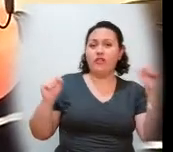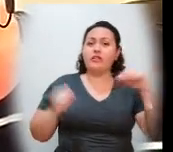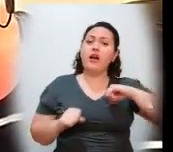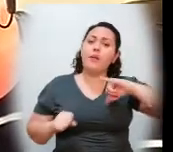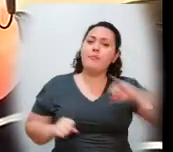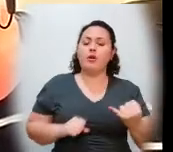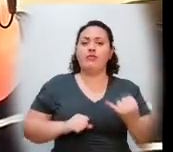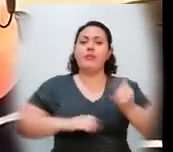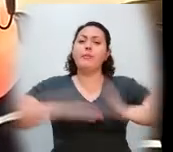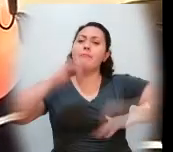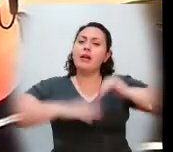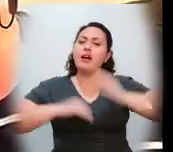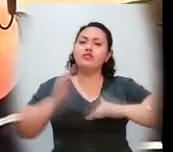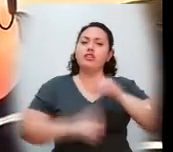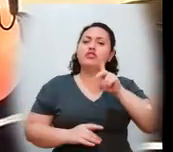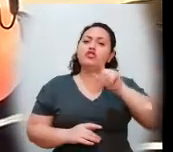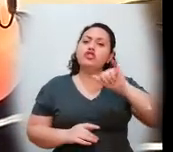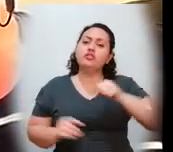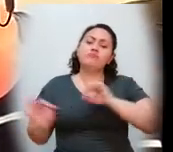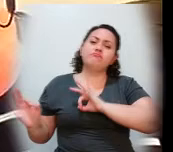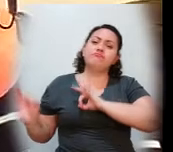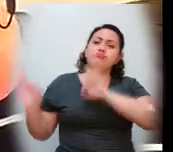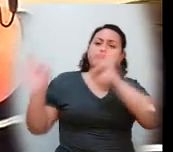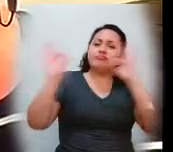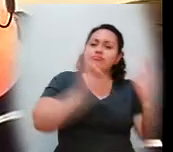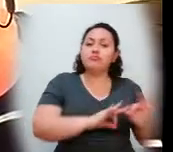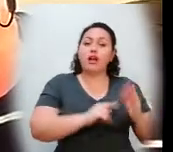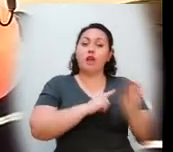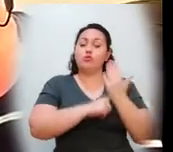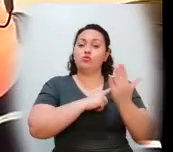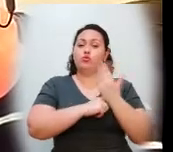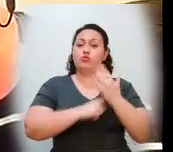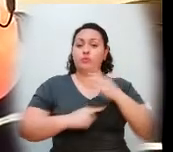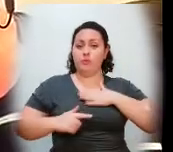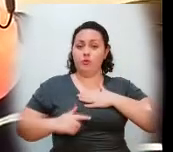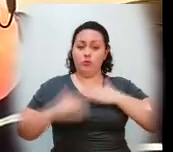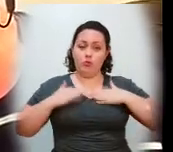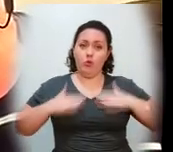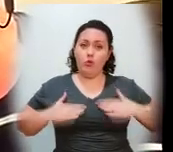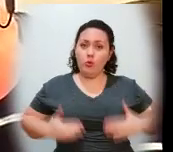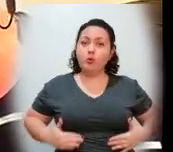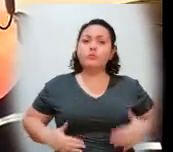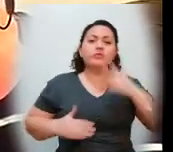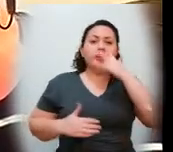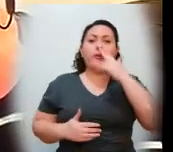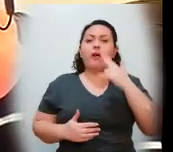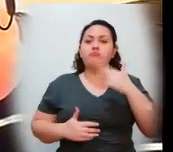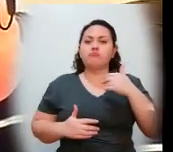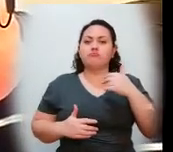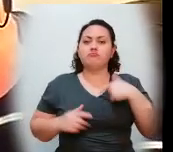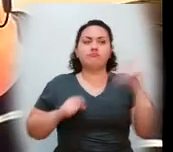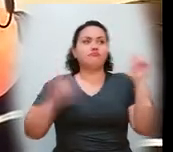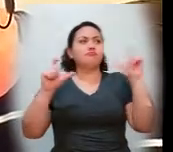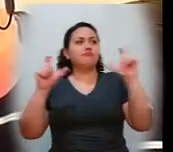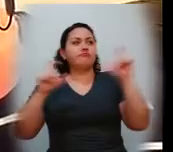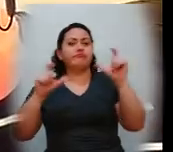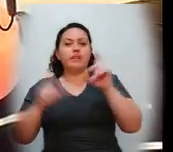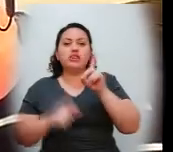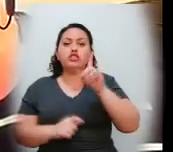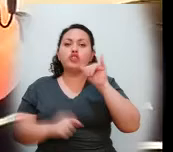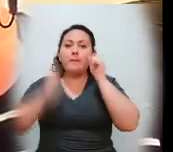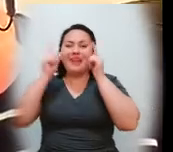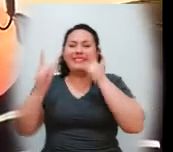ter atividades ao longo do dia que também vão fazendo com que o corpo se mantenha desperto ao longo do